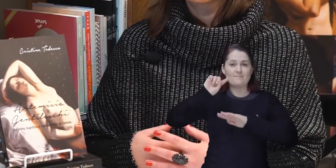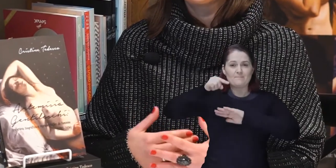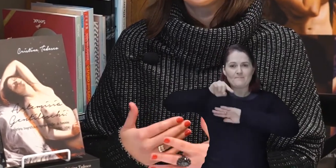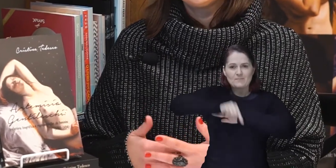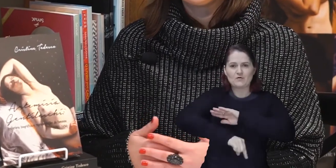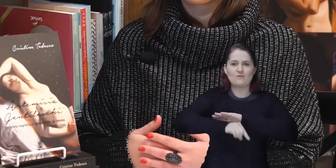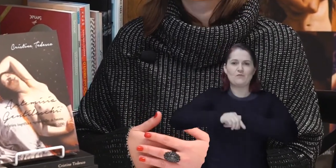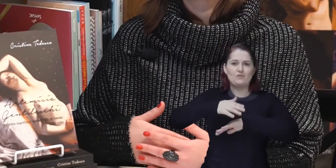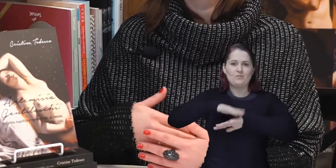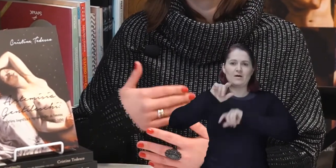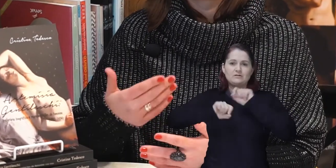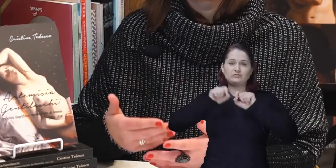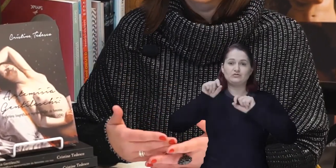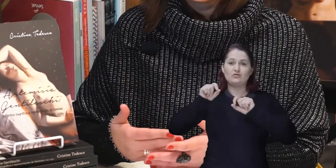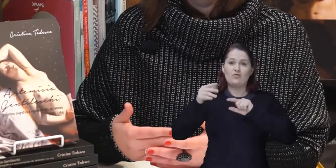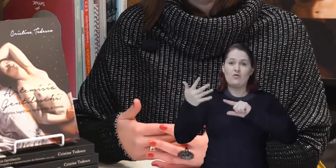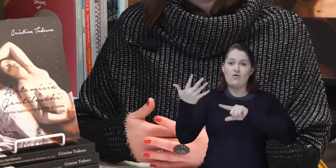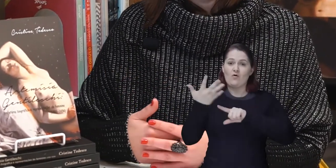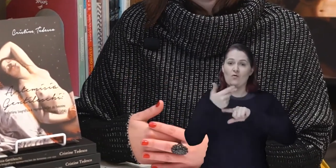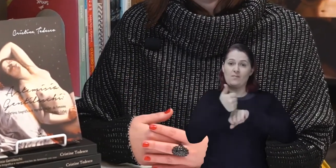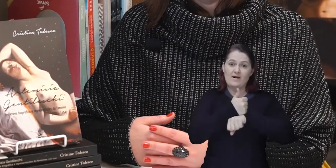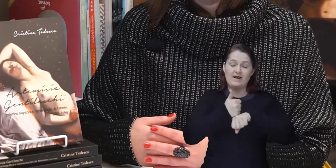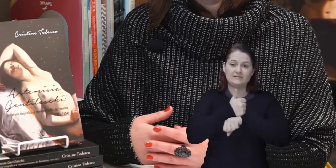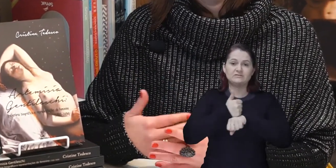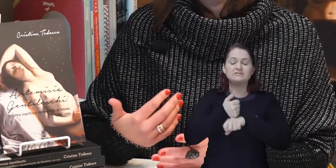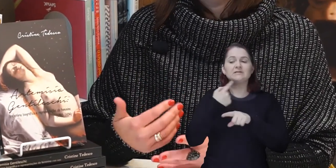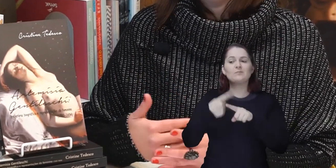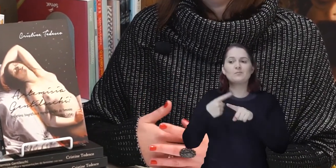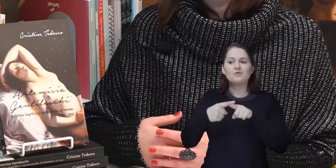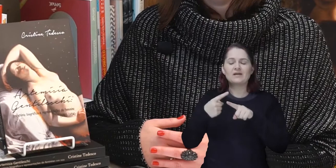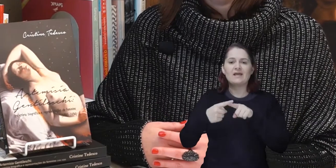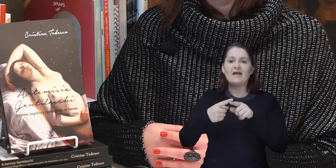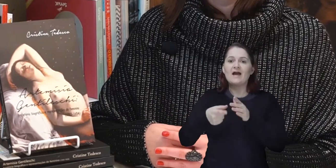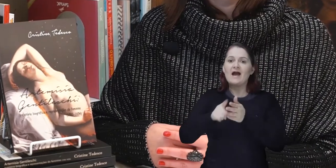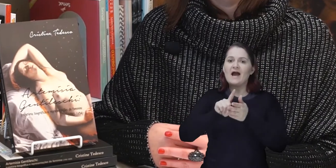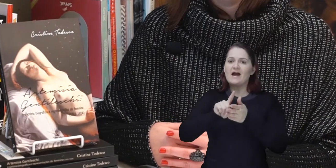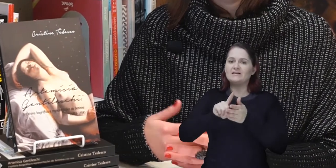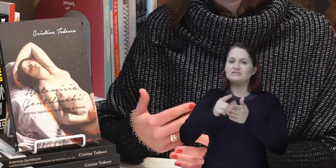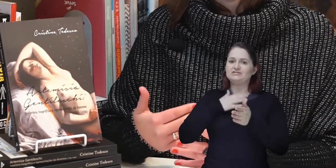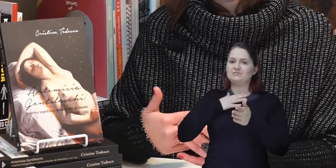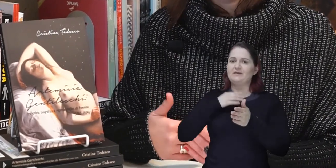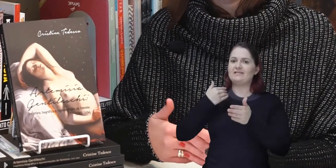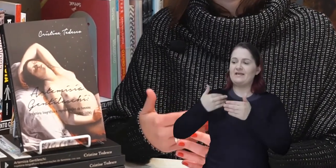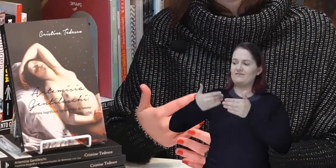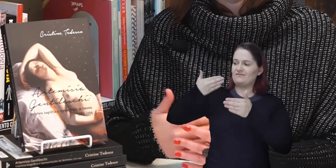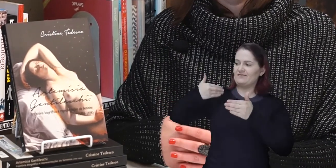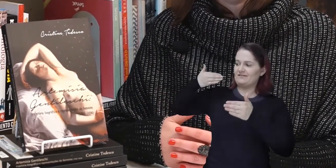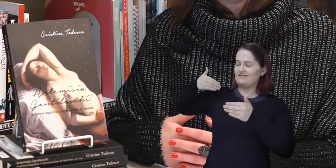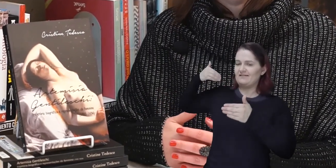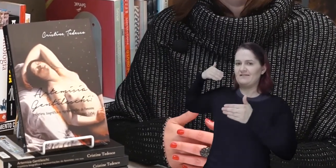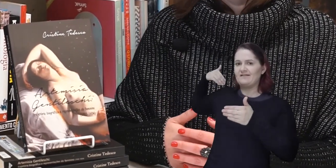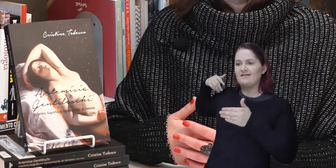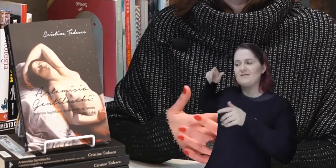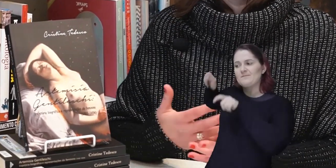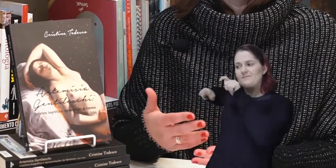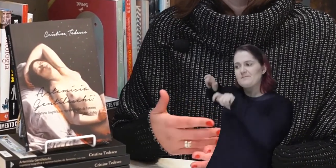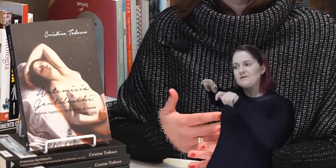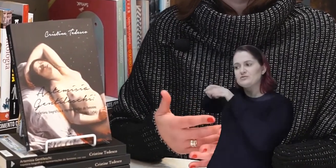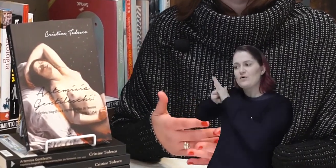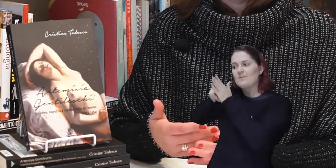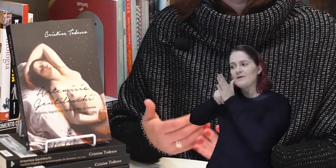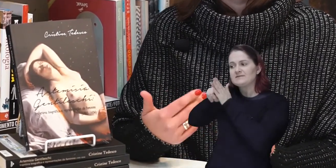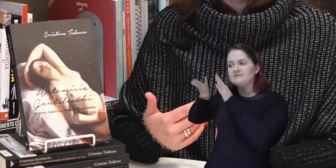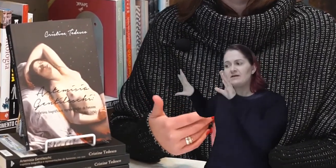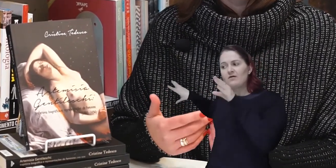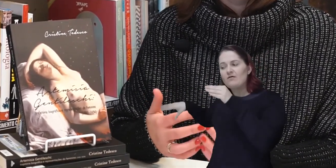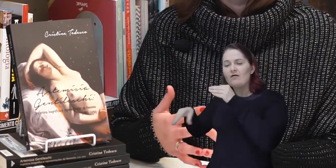eu consegui talvez olhar um pouco mais longe do que tinha sido visto sobre a Artemisia, porque eu estive sobre ombros de